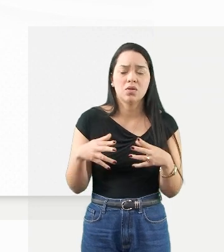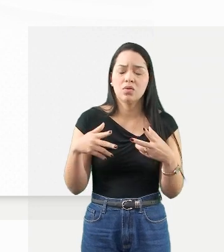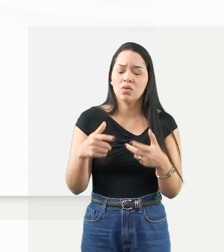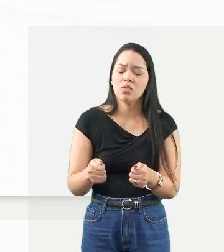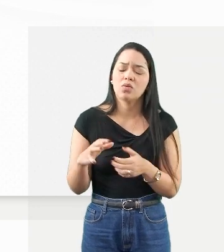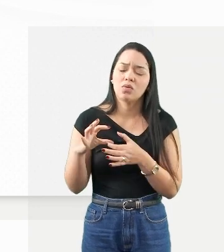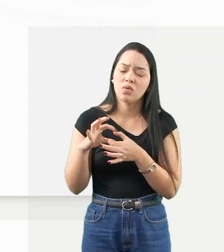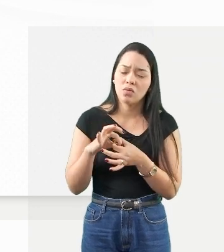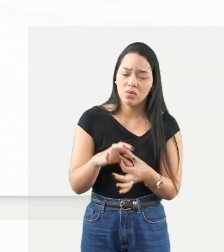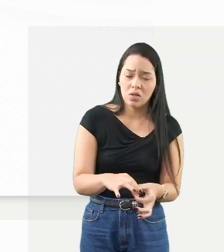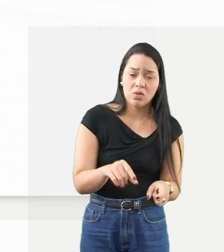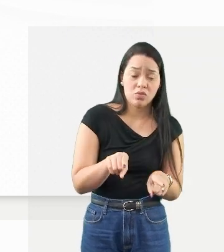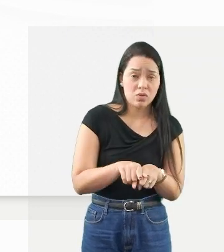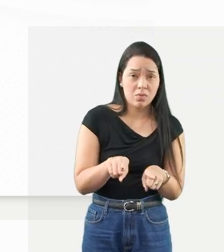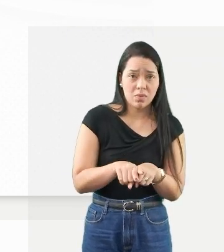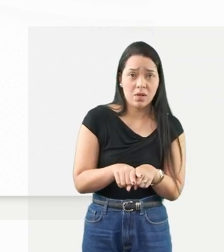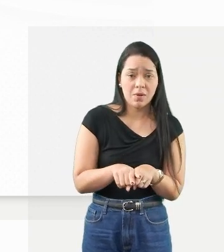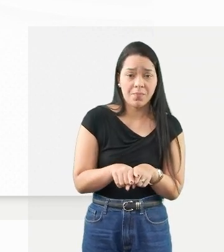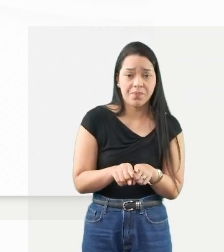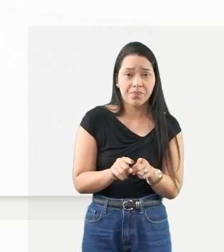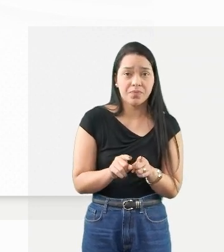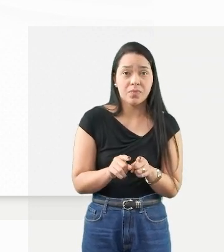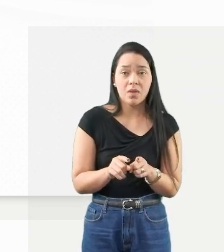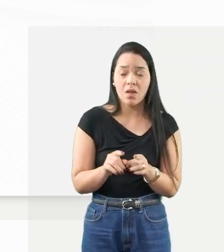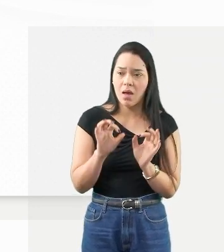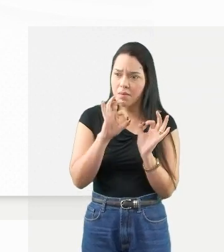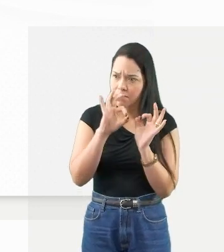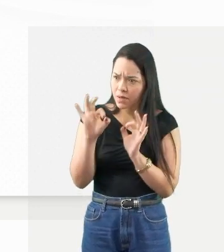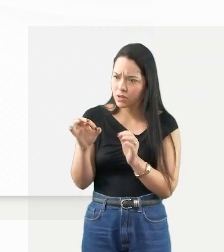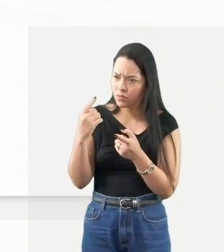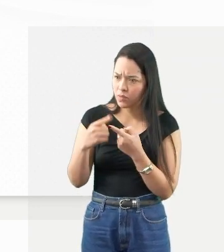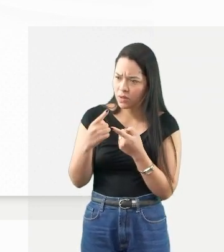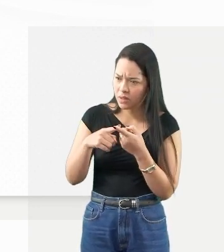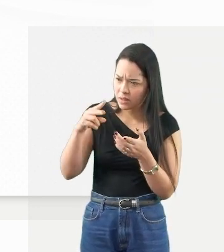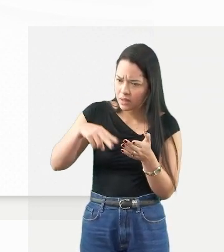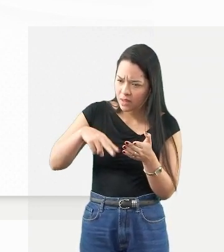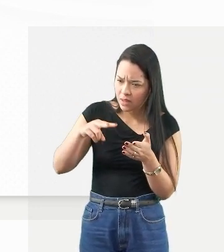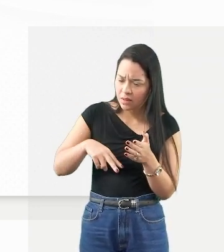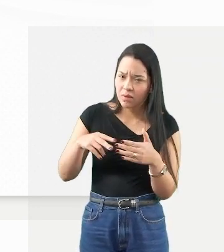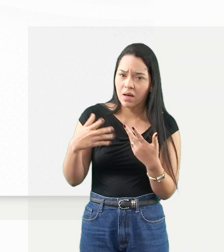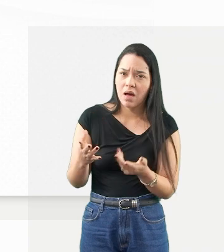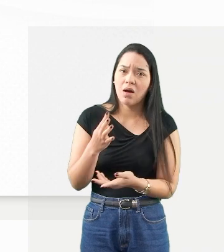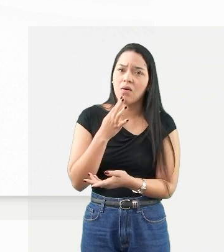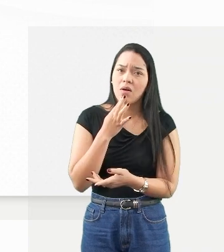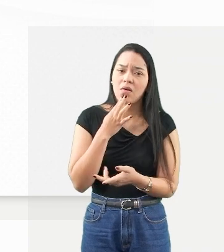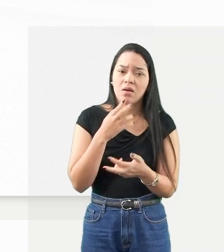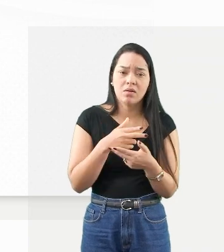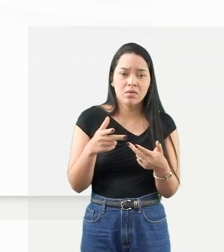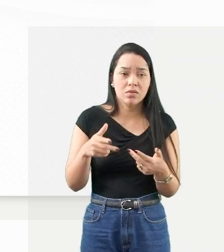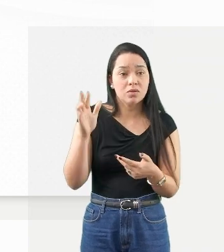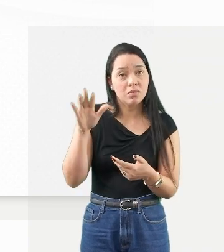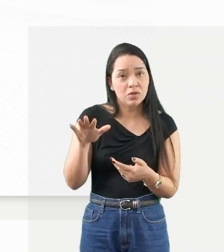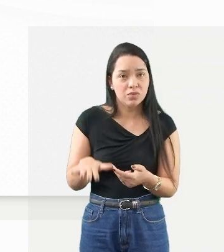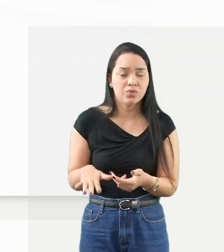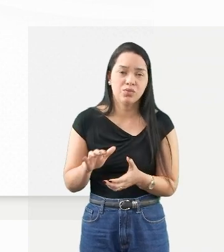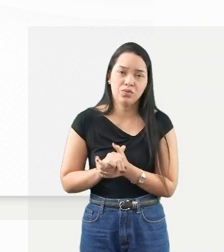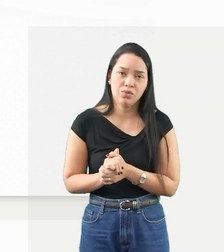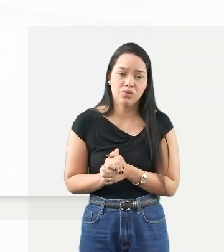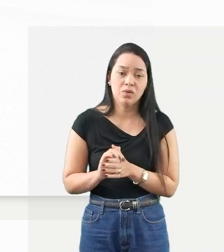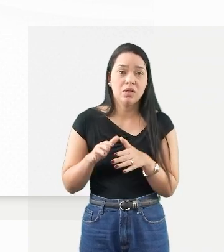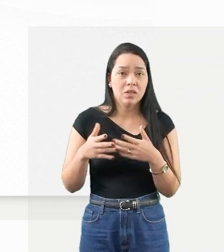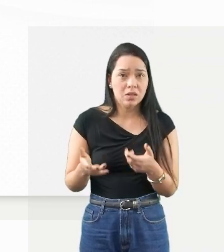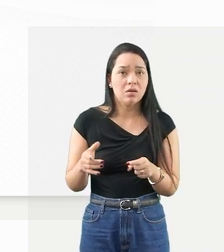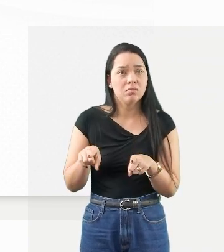contexto, e depois que eu coloco o contato, isso prende a atenção, porque quem está lendo vai dizer, conheça as viagens de baixo custo, né? Então,